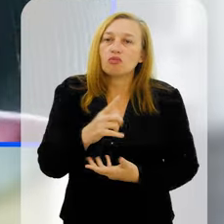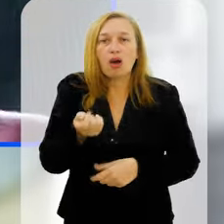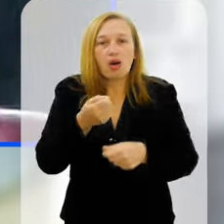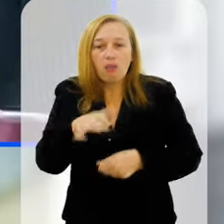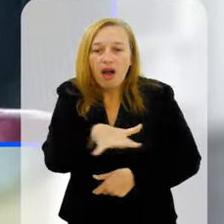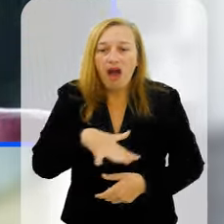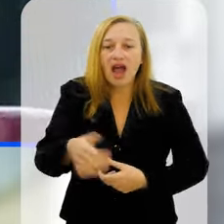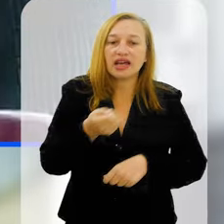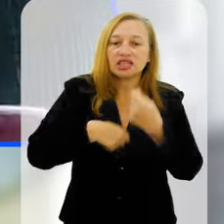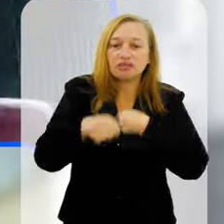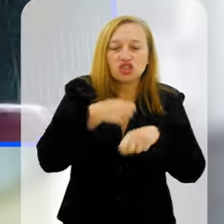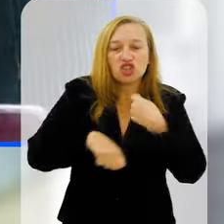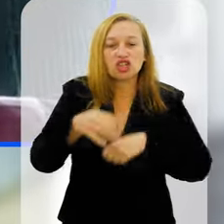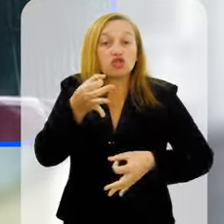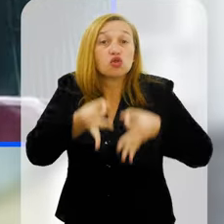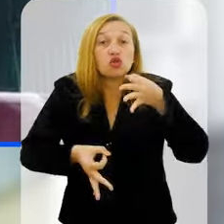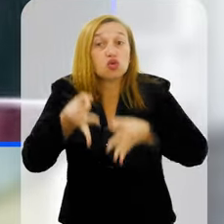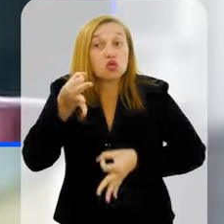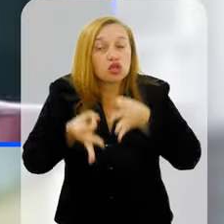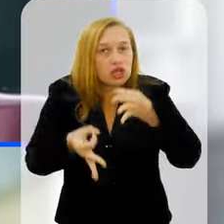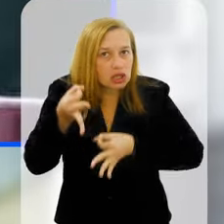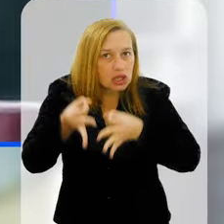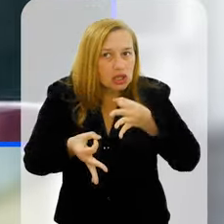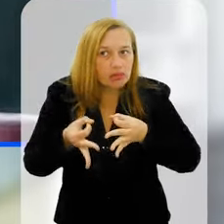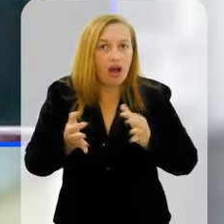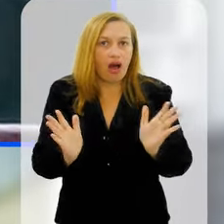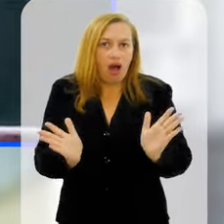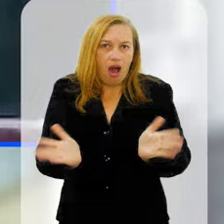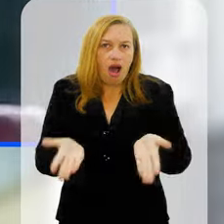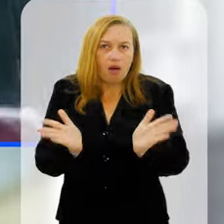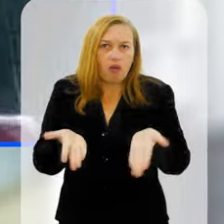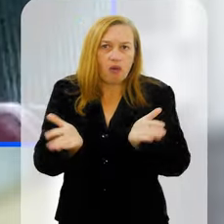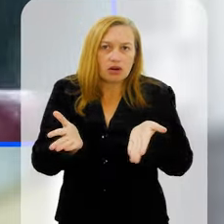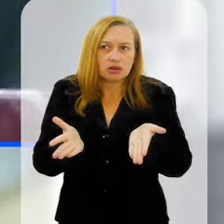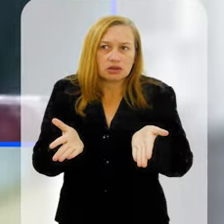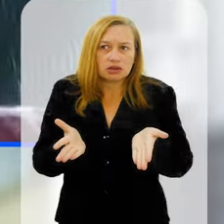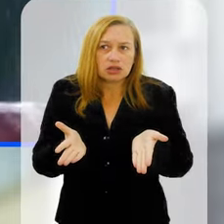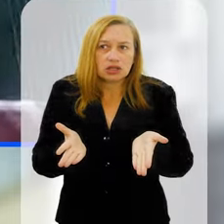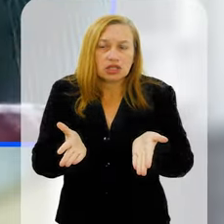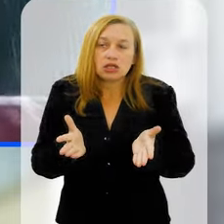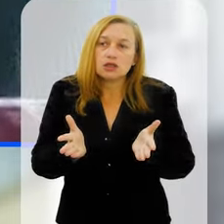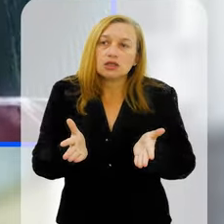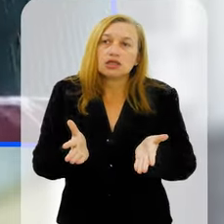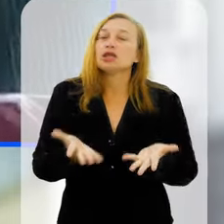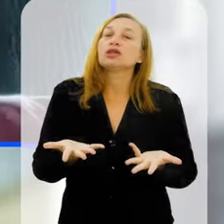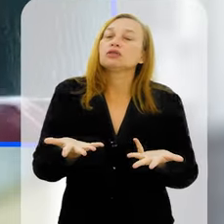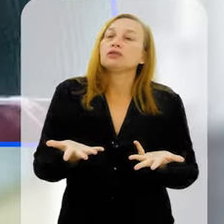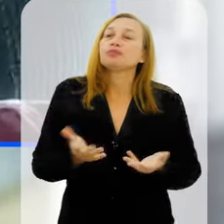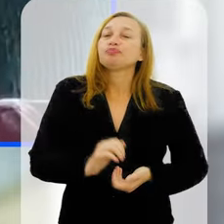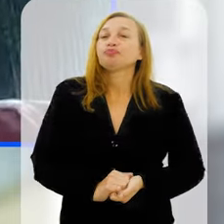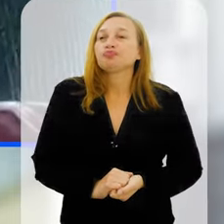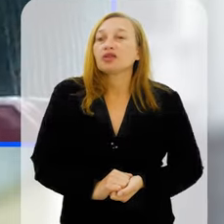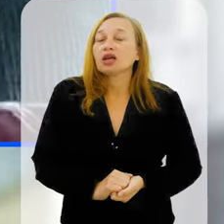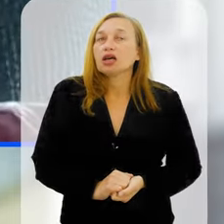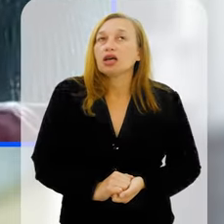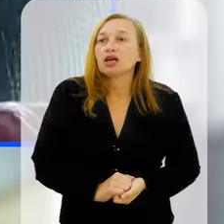condição administrativa e jurídica de poder receber essa ajuda. Agora a gente defende que